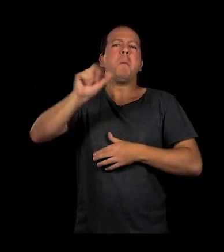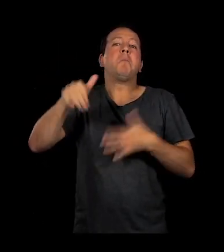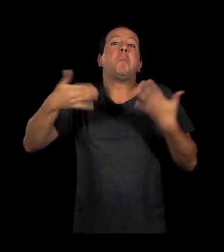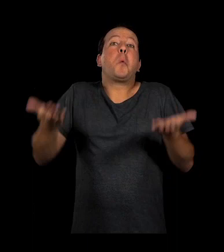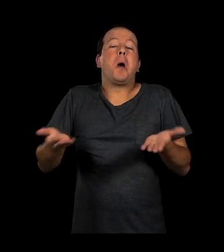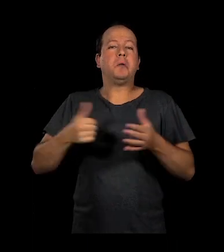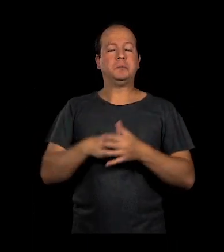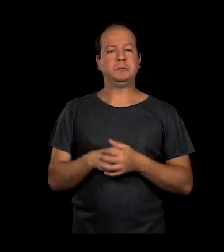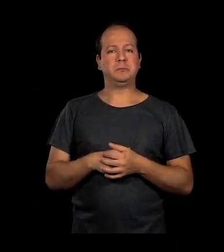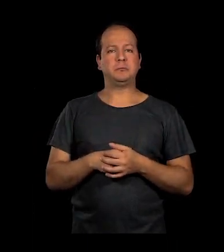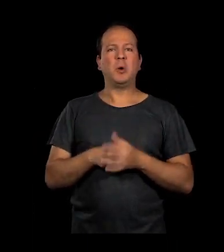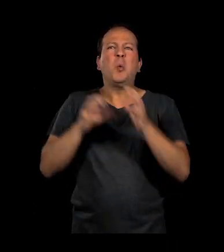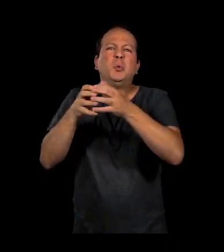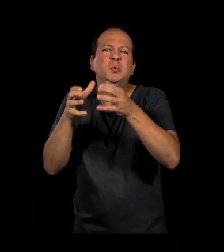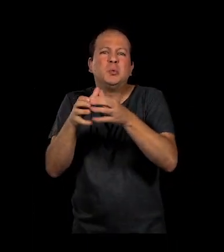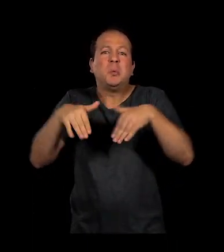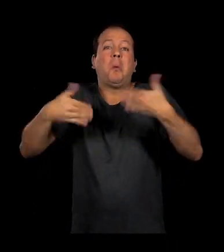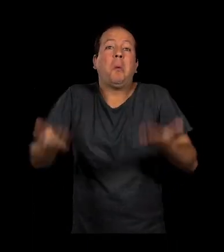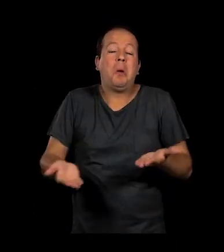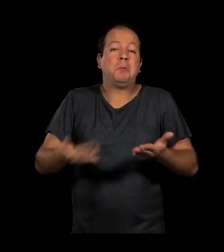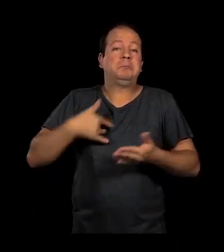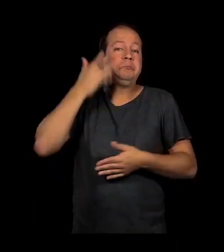como junta